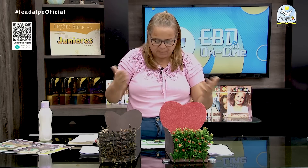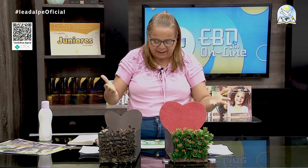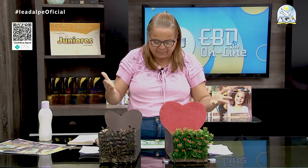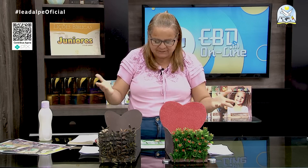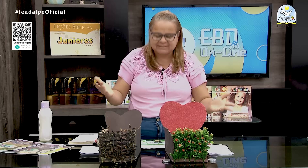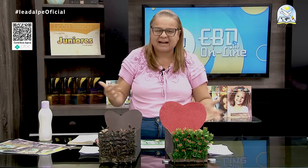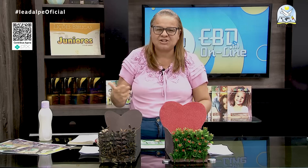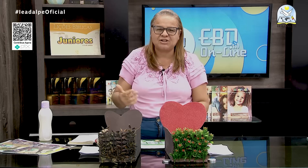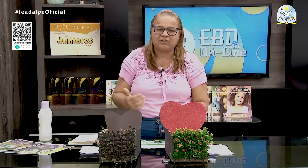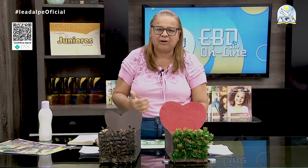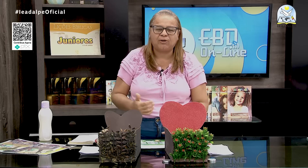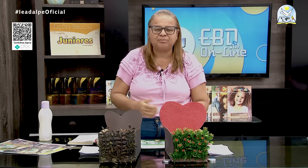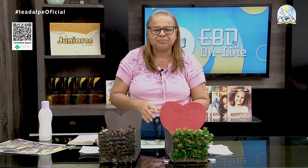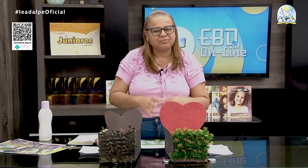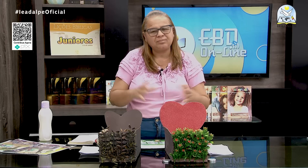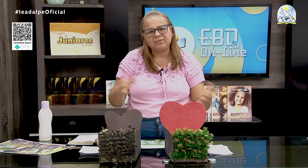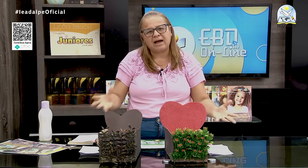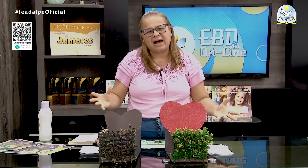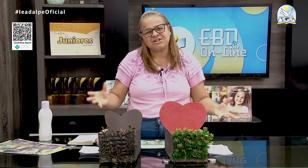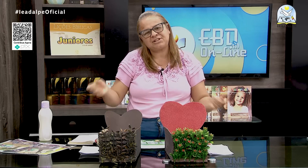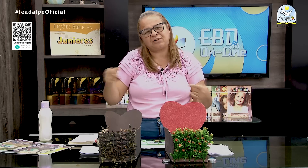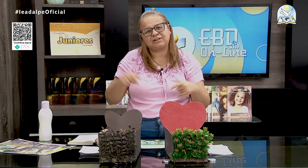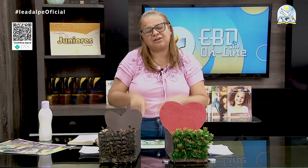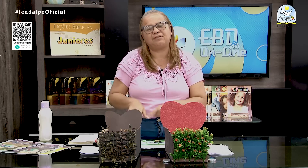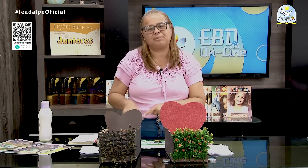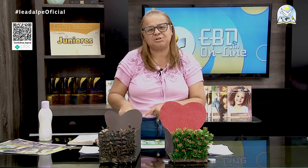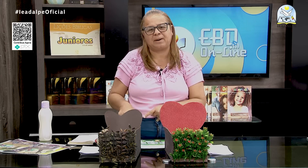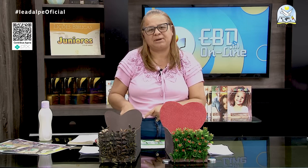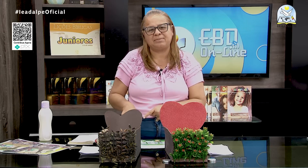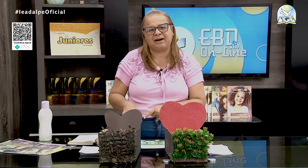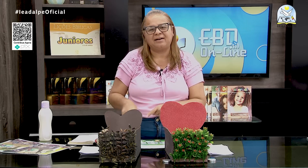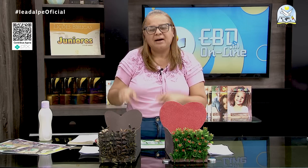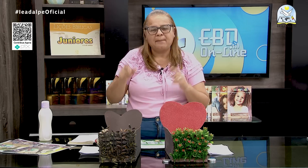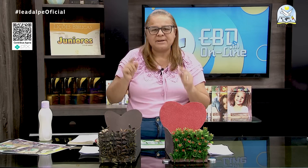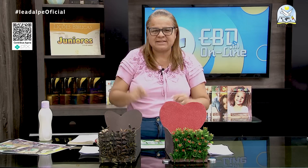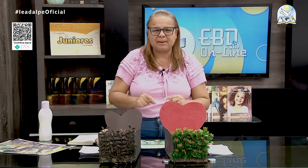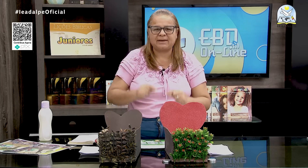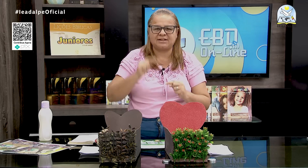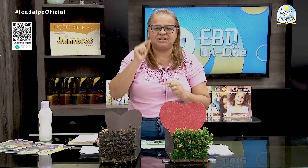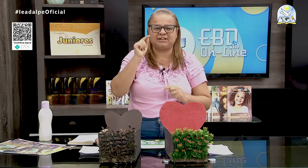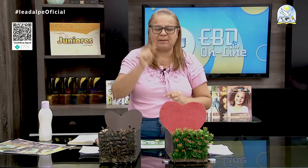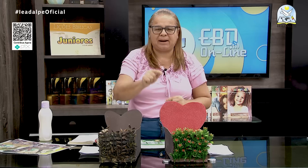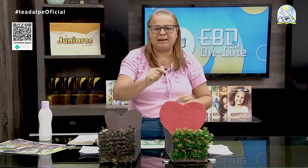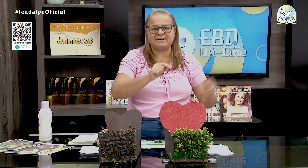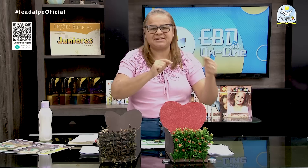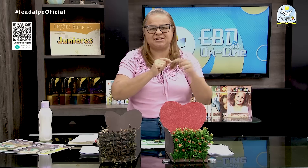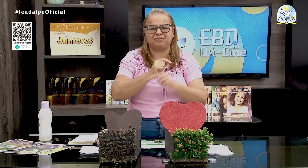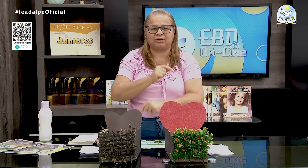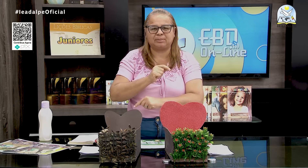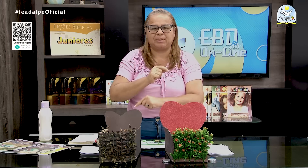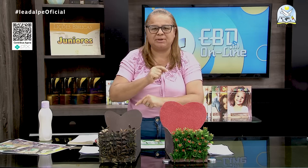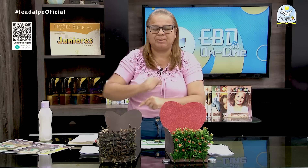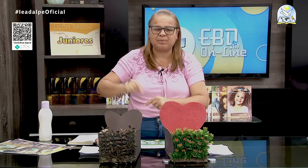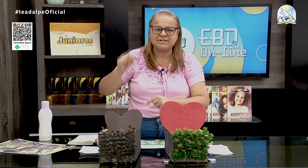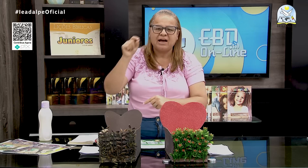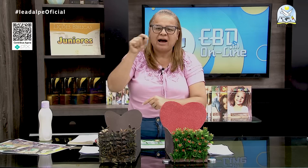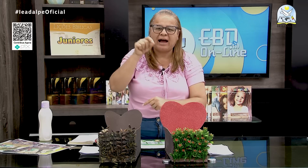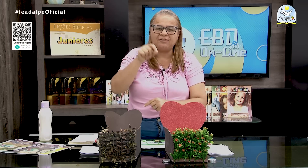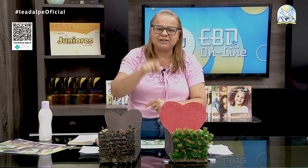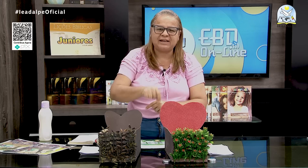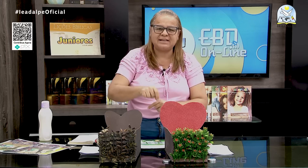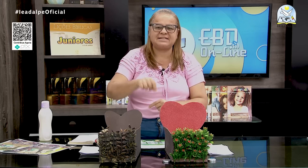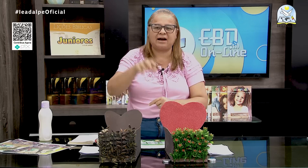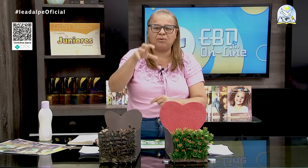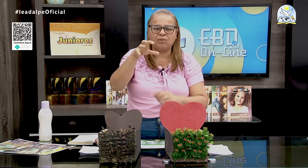o para meditar que a gente falou a gente volta novamente para a Bíblia perceba que a gente trabalha mas a gente volta para a Bíblia pois